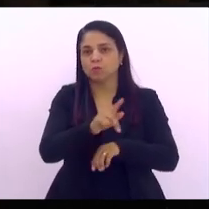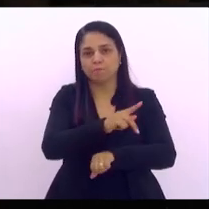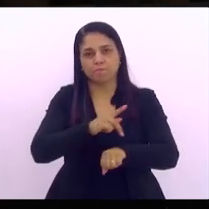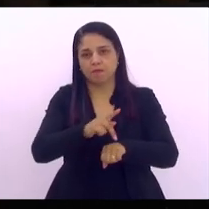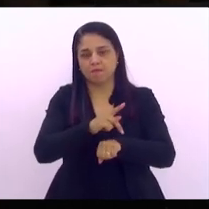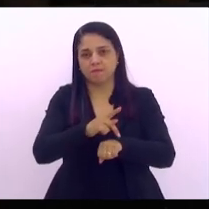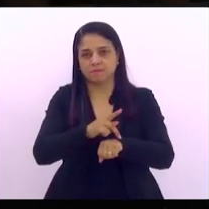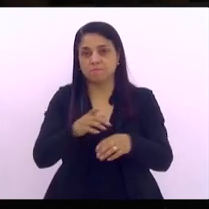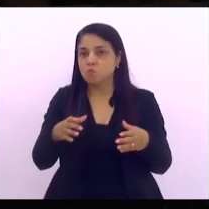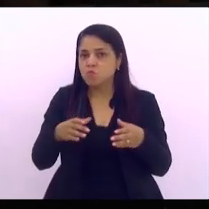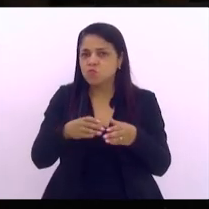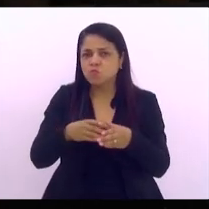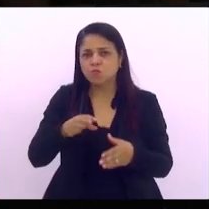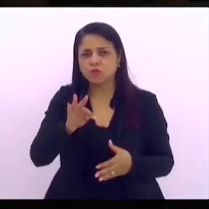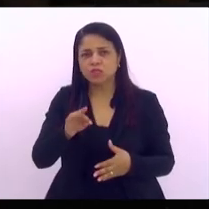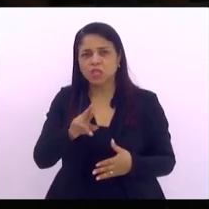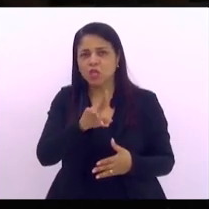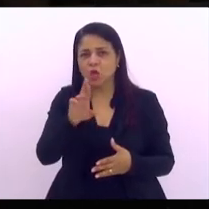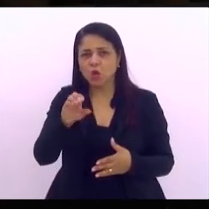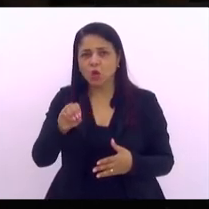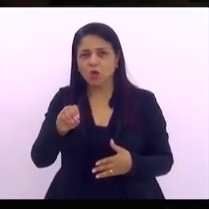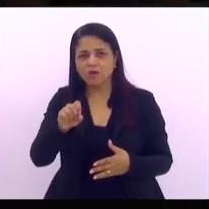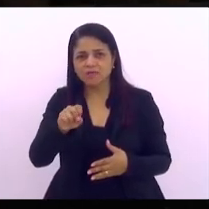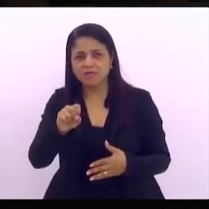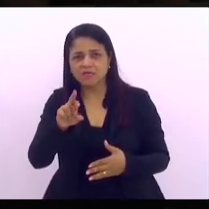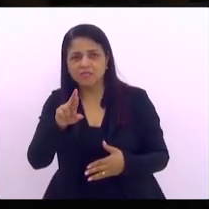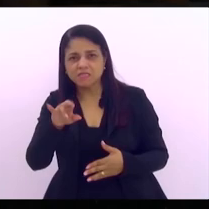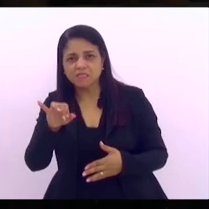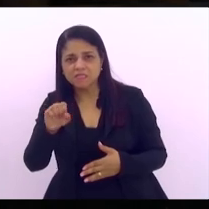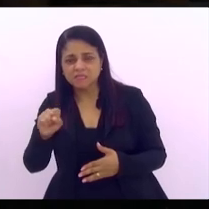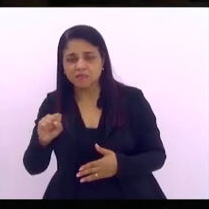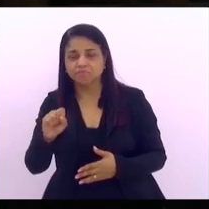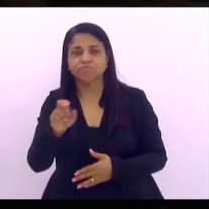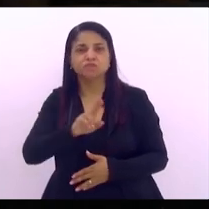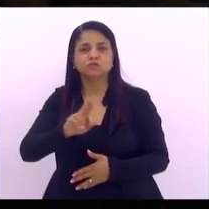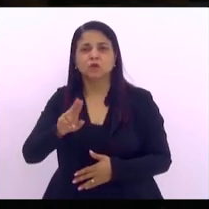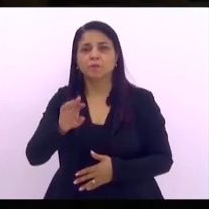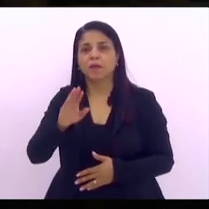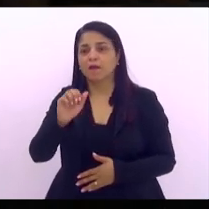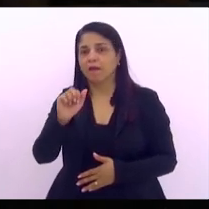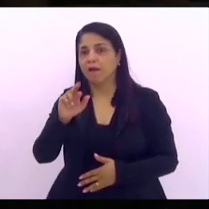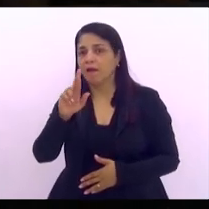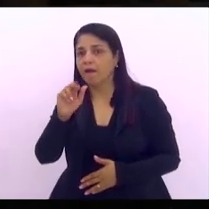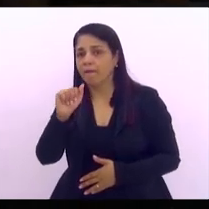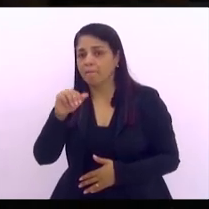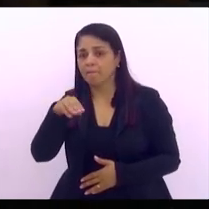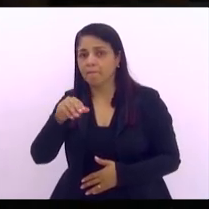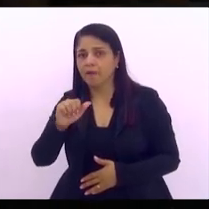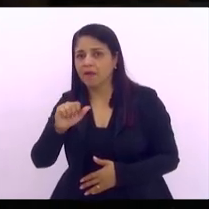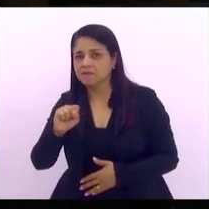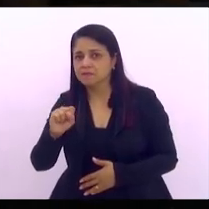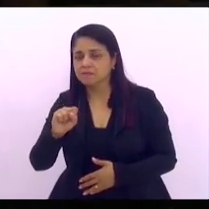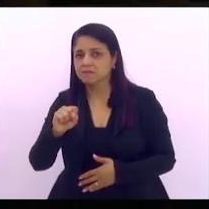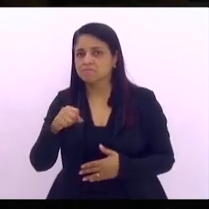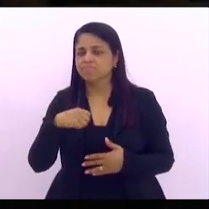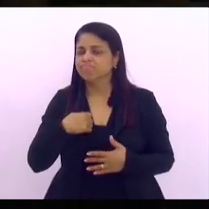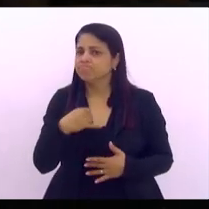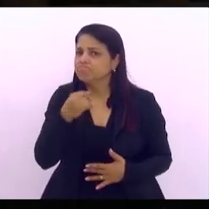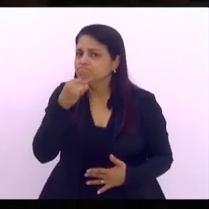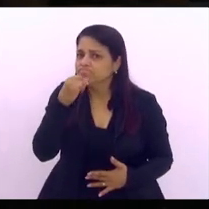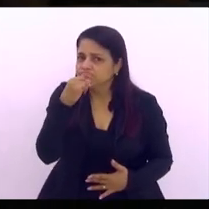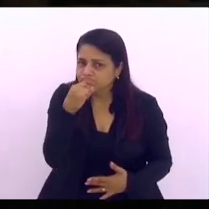terrorista intitulado Hamas. é um episódio